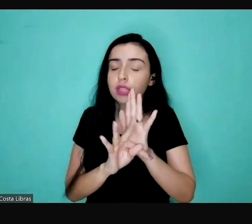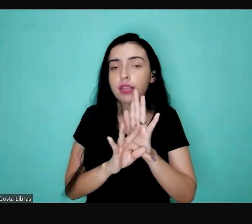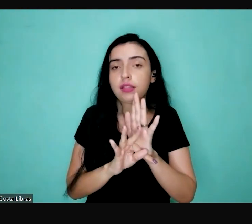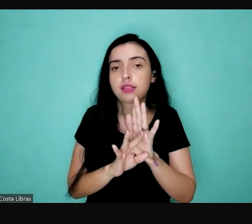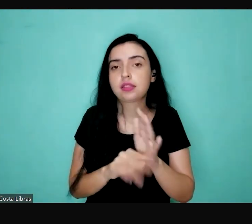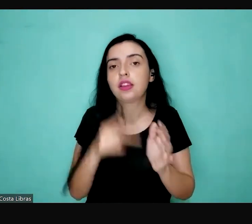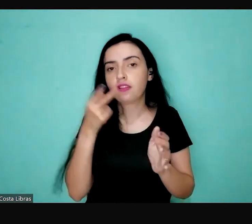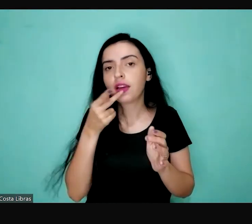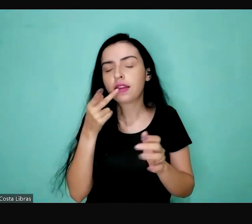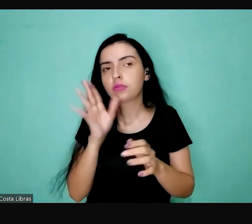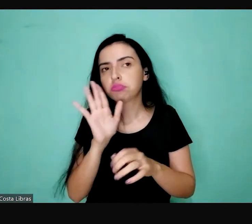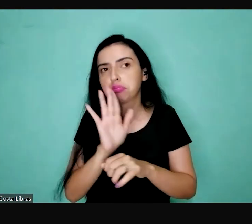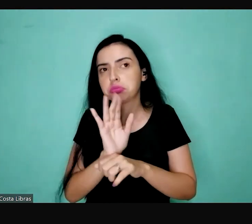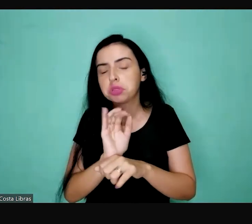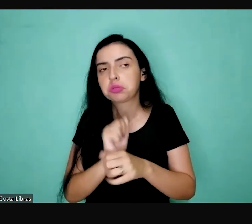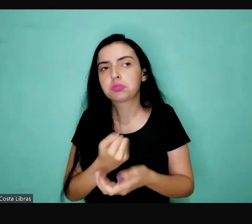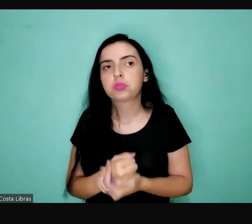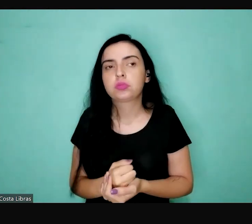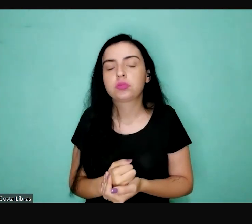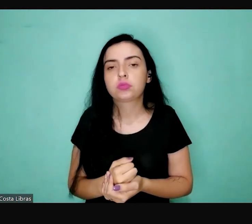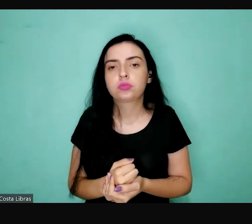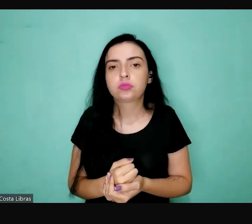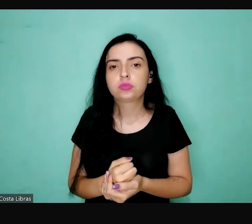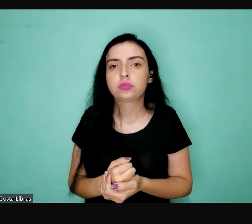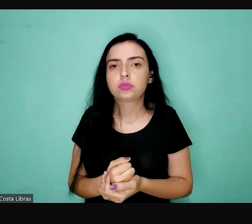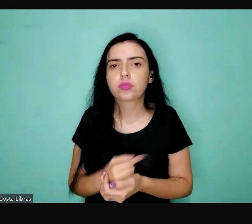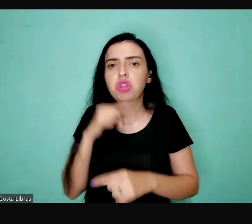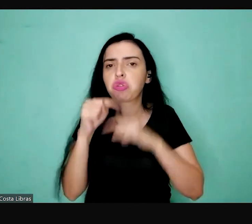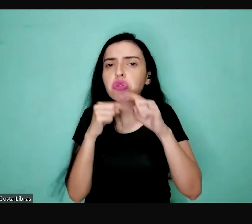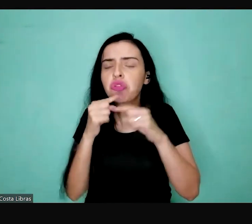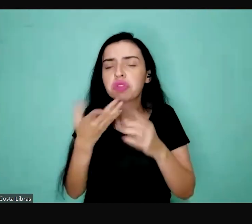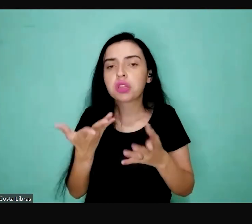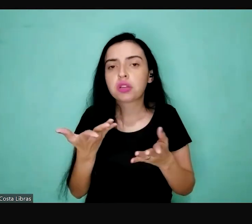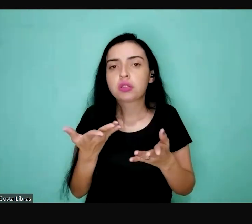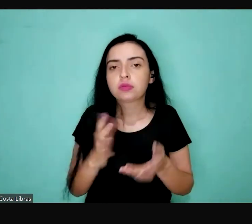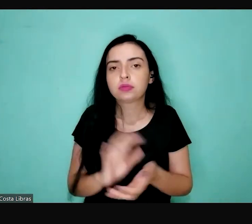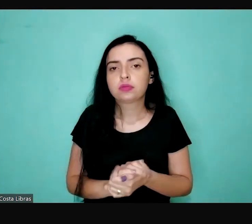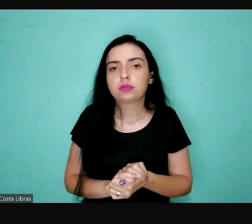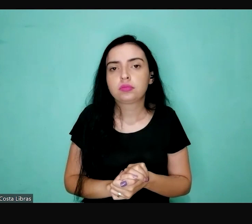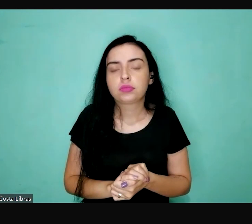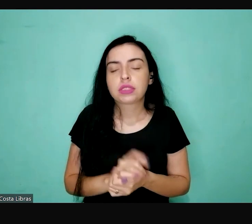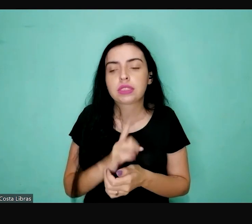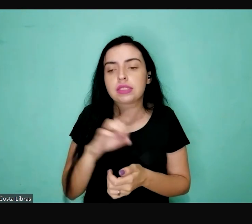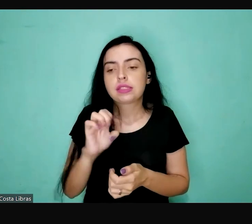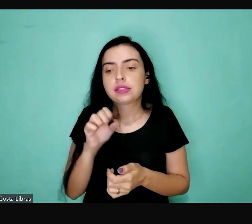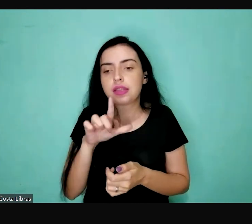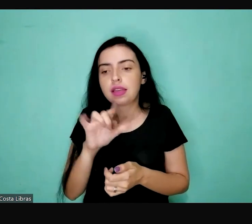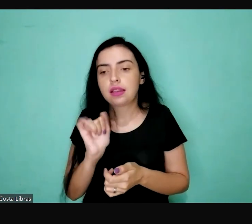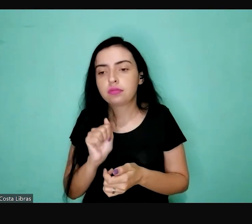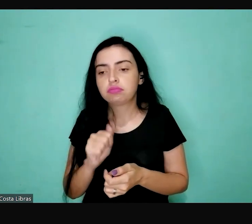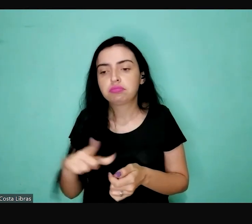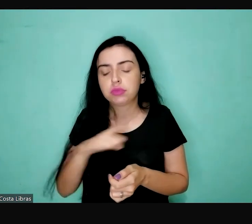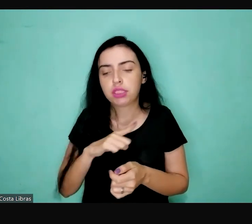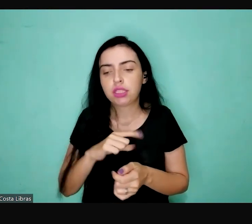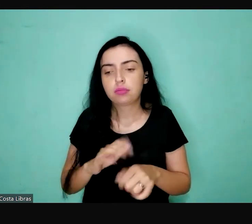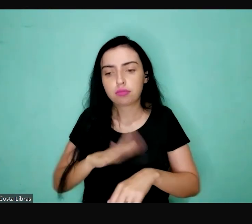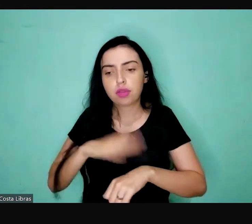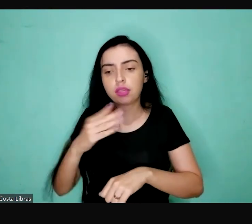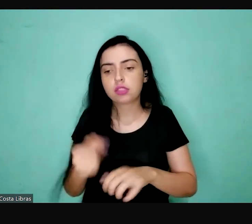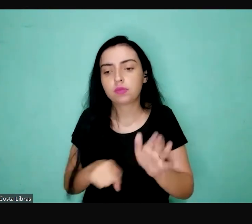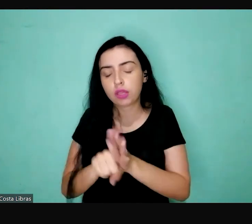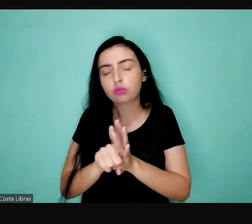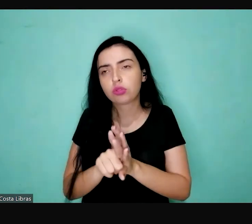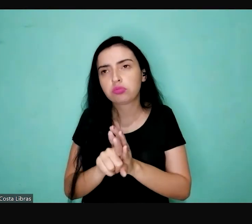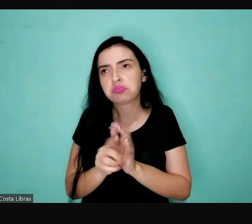já. Alguma outra dúvida? Zélia, você tem mais alguma pergunta? Não, eu queria